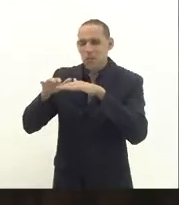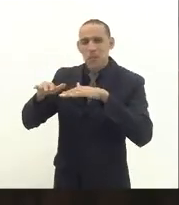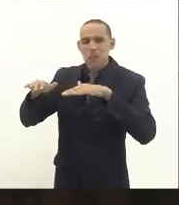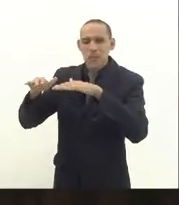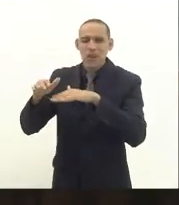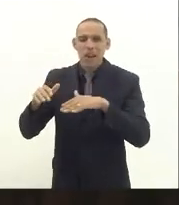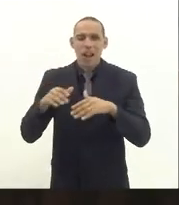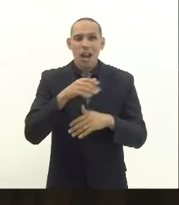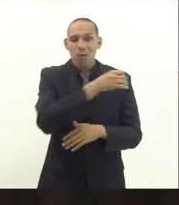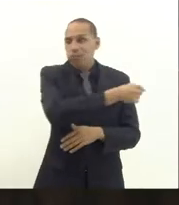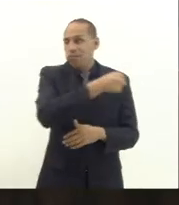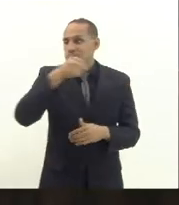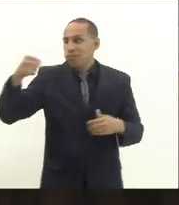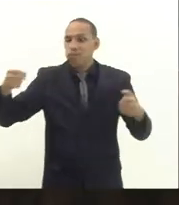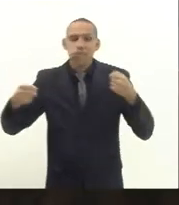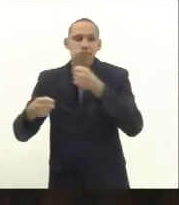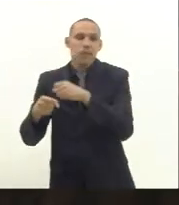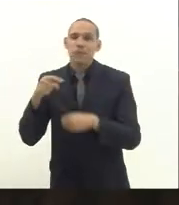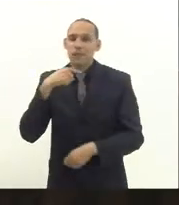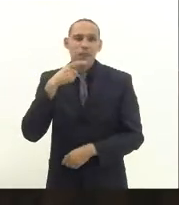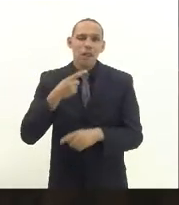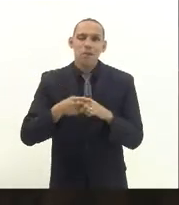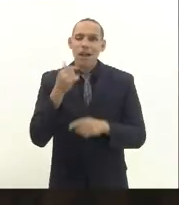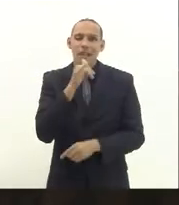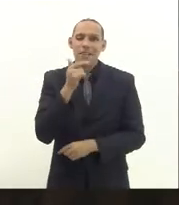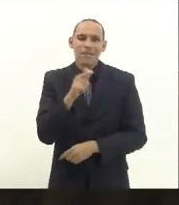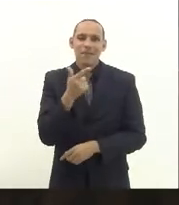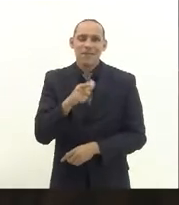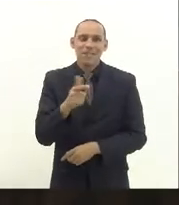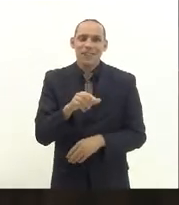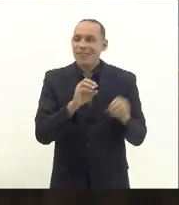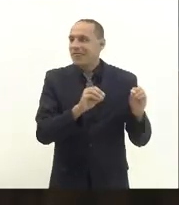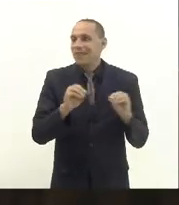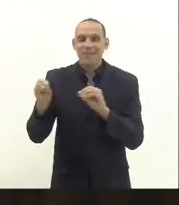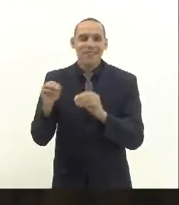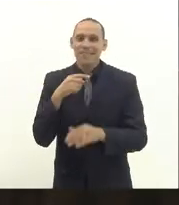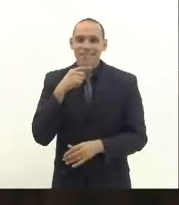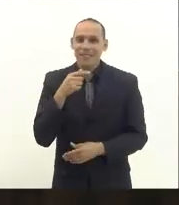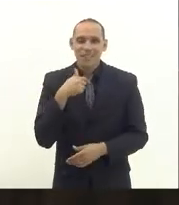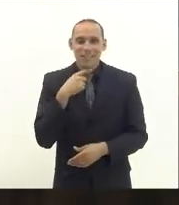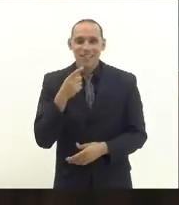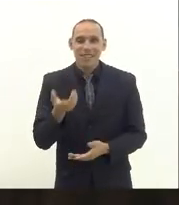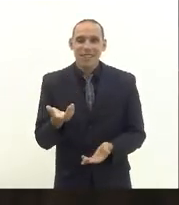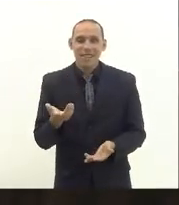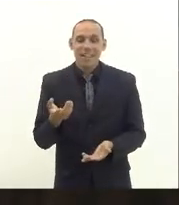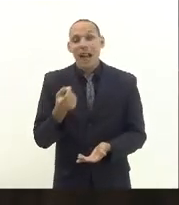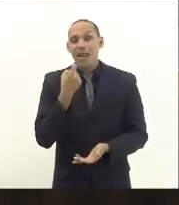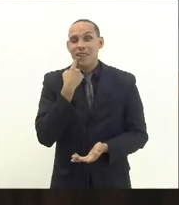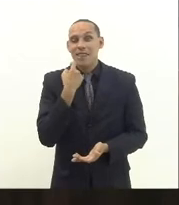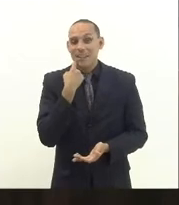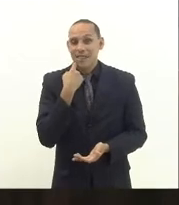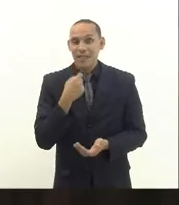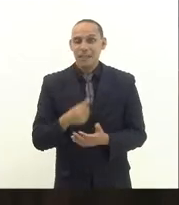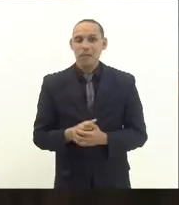que não consegue trazer mais ninguém de fora porque ninguém vai porque não tem energia e na sexta-feira